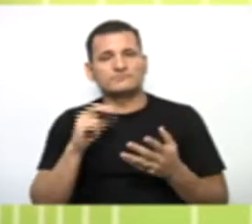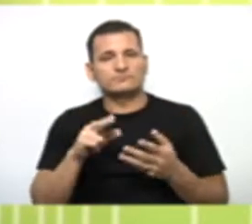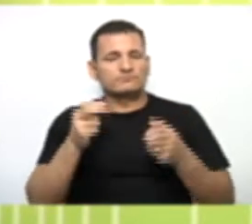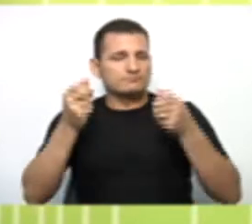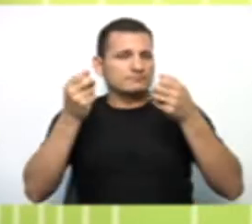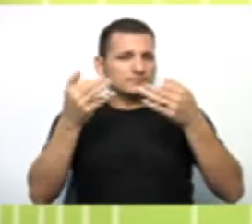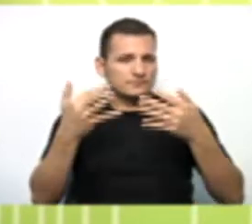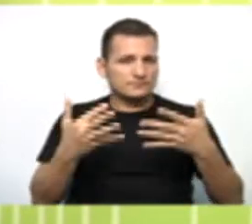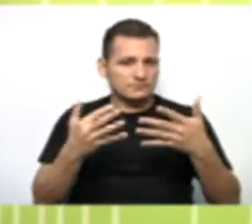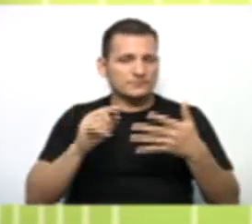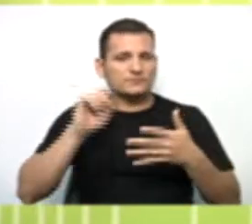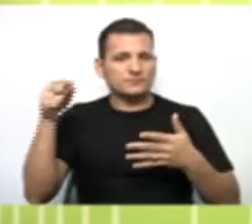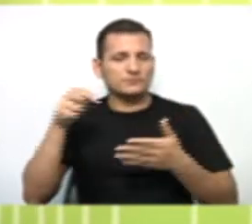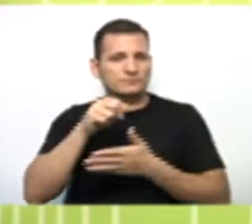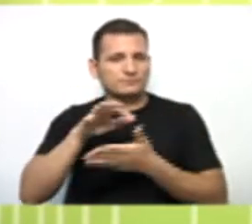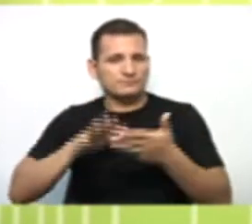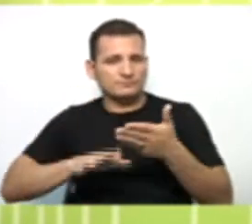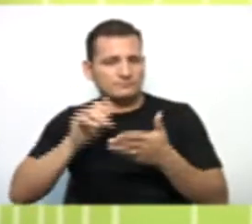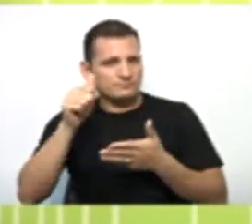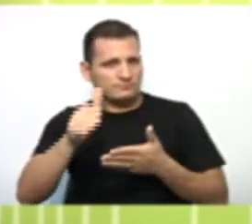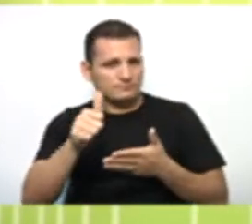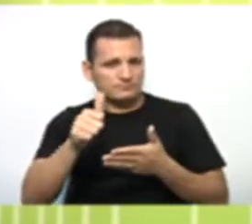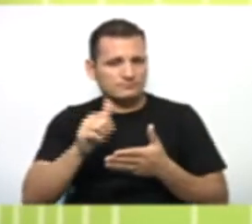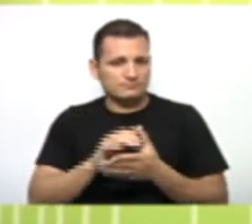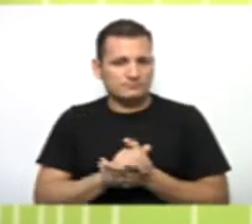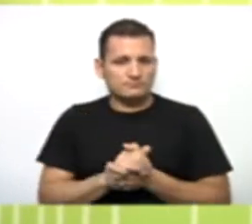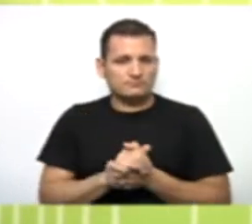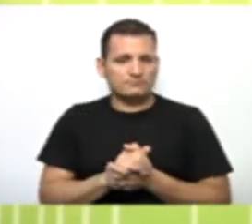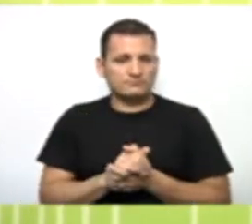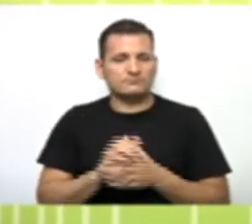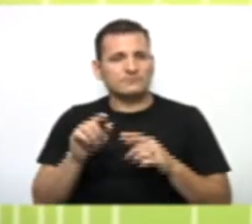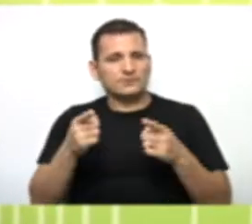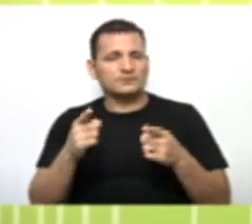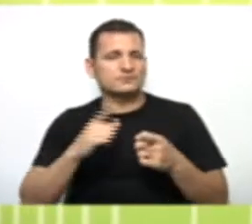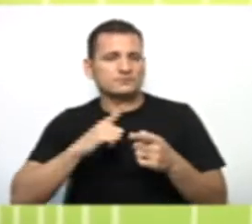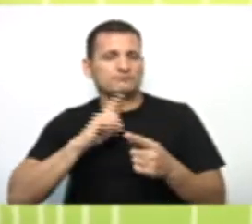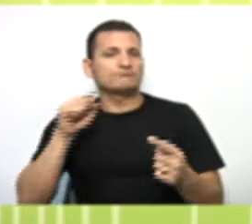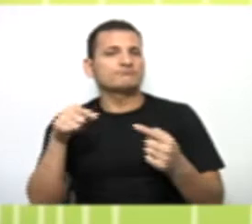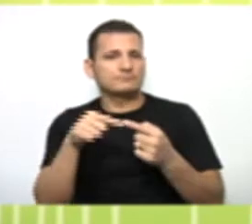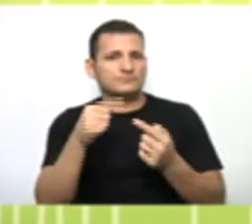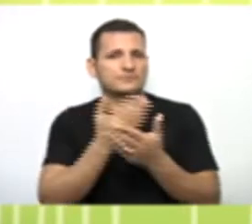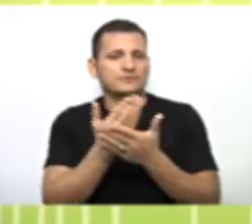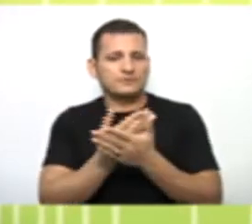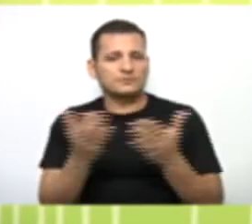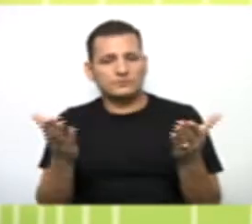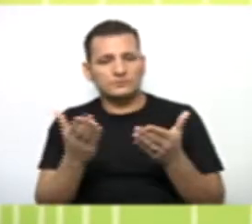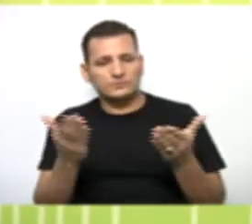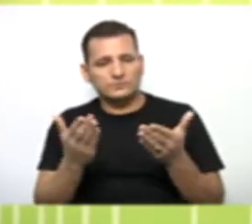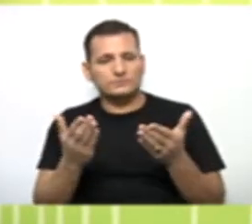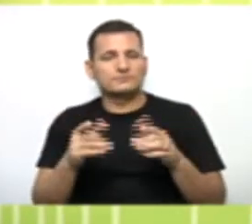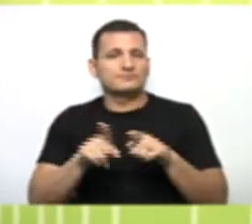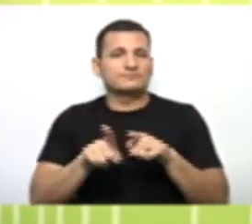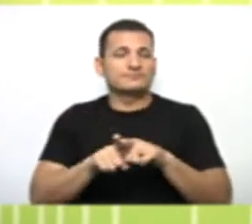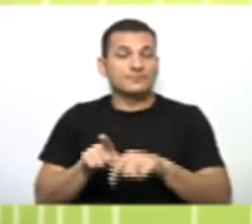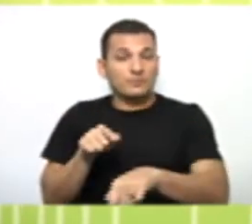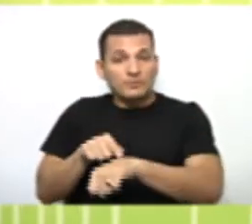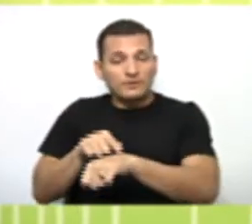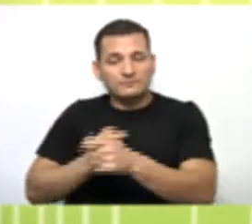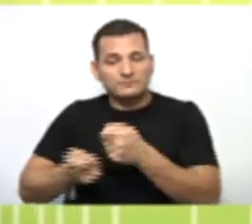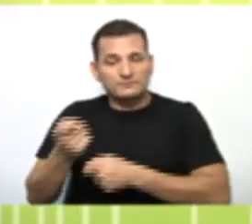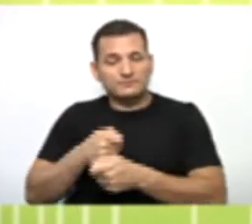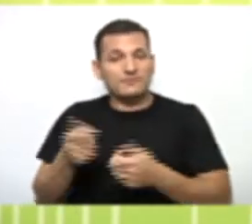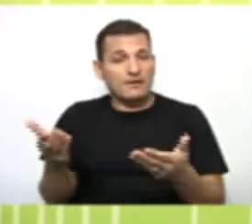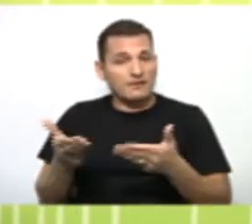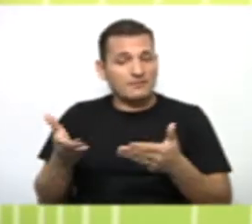sobre ele lá na atividade, tá certo? Mas que tem a ver com a nossa aula, inclusive no momento da negociação, que é o que estamos